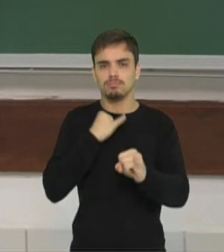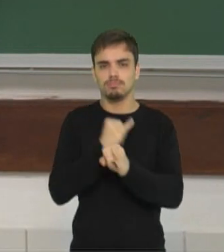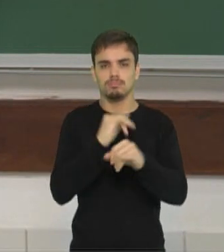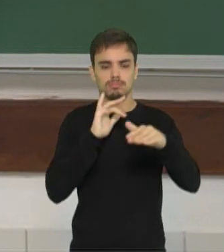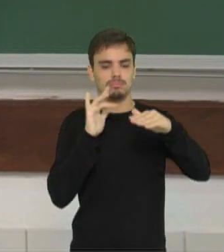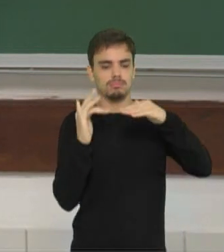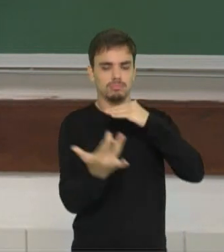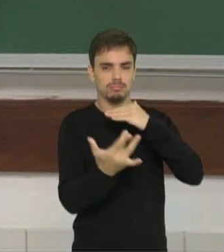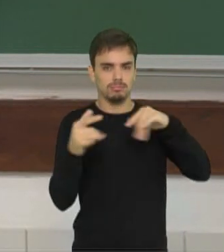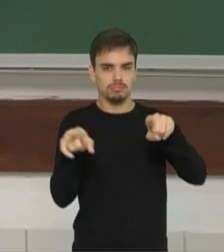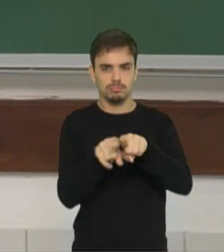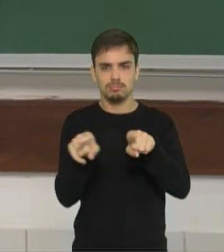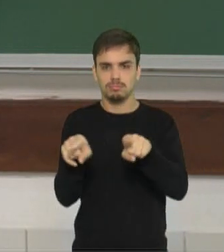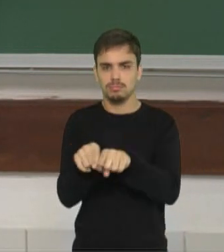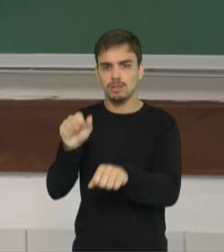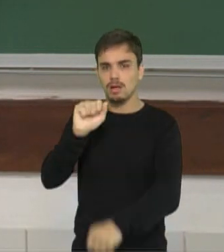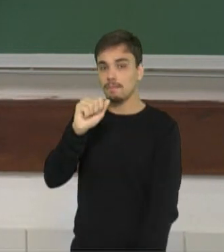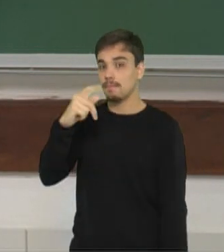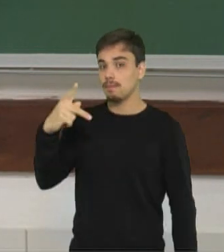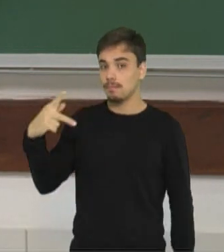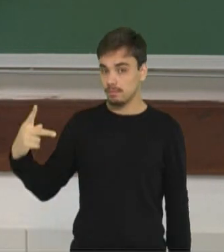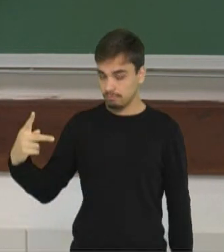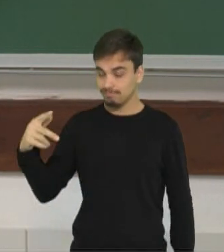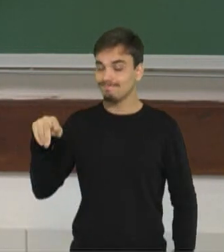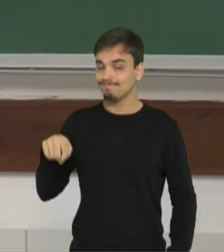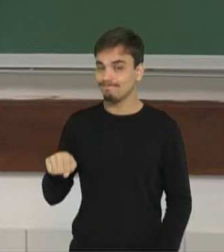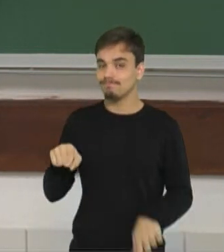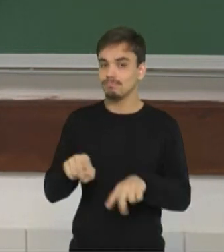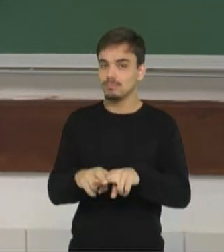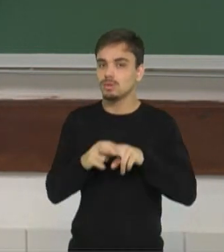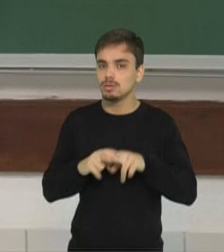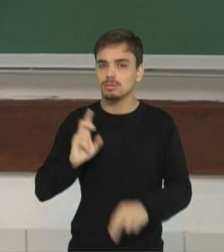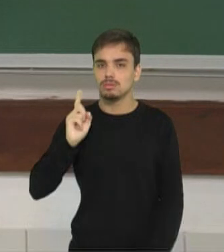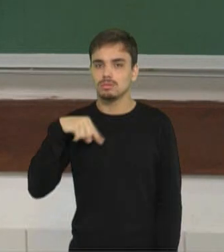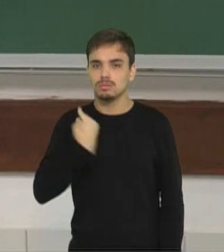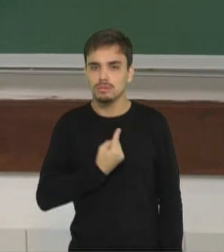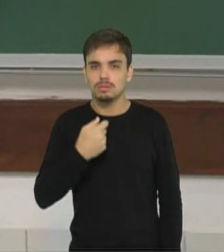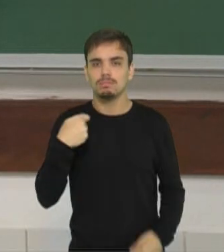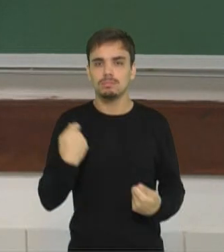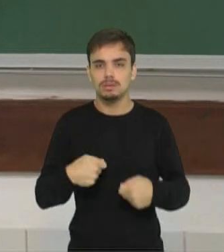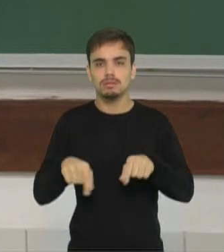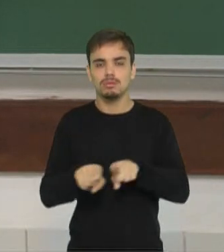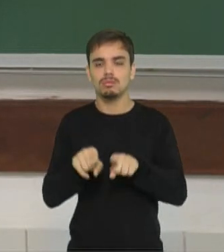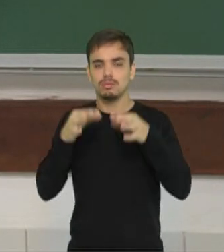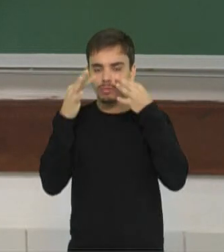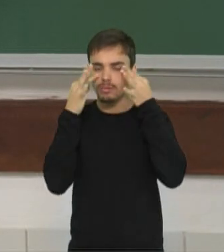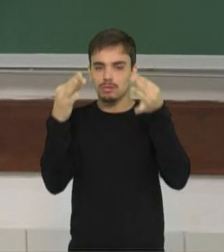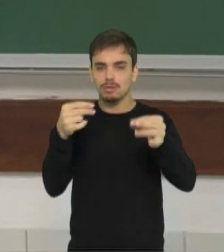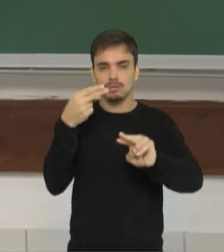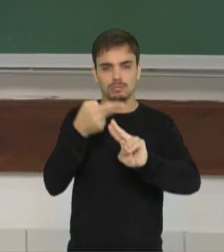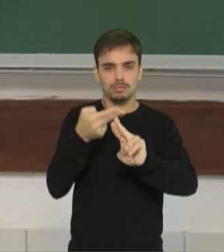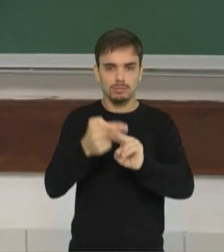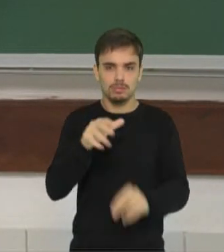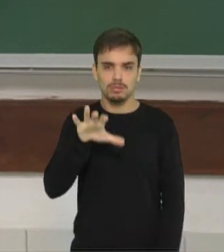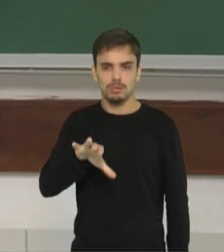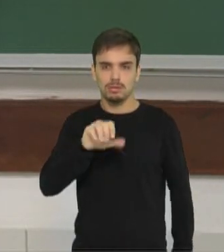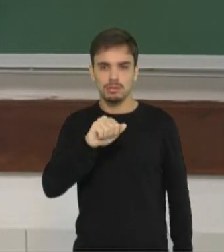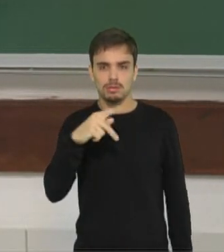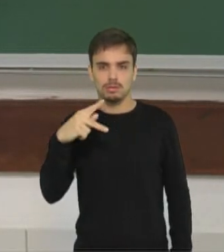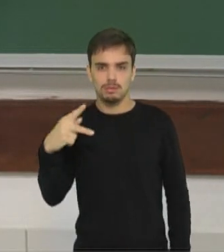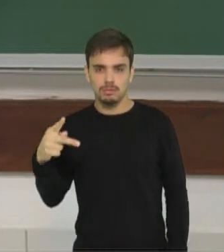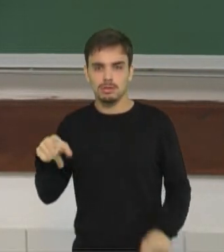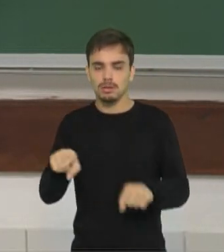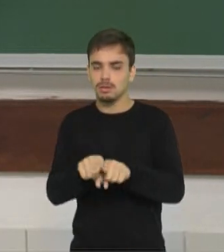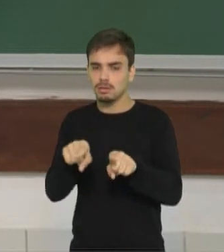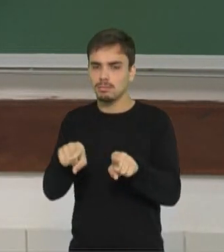mídias sociais e dos aplicativos. Então, nós precisamos estar bem atentos quando nós formos usar esses aplicativos